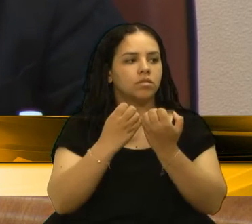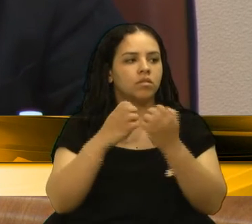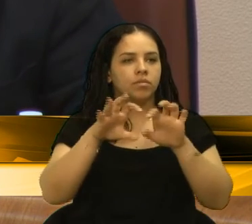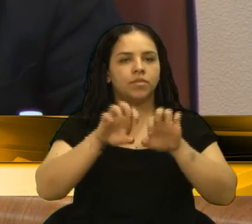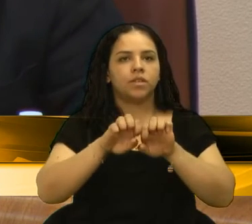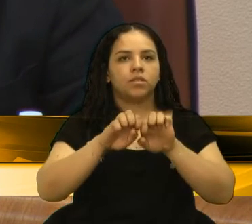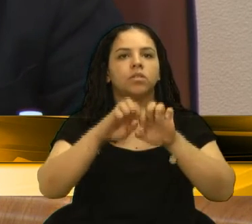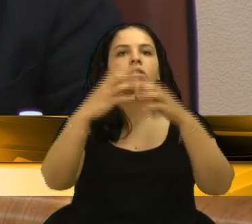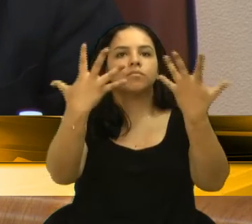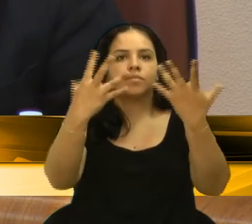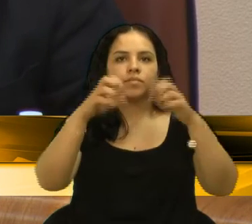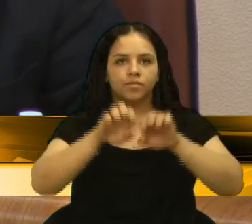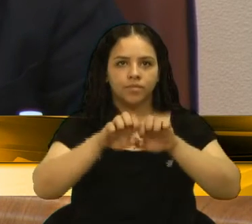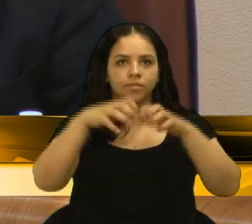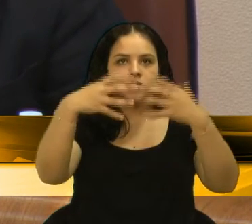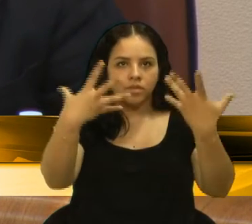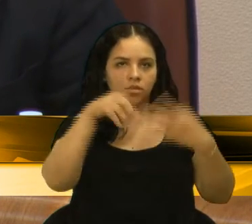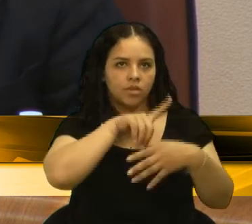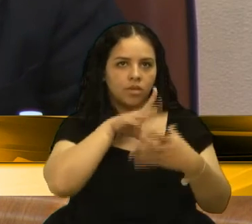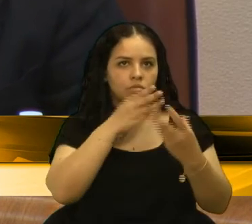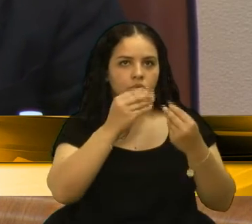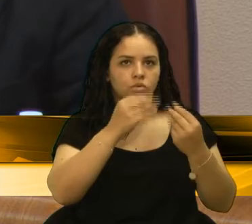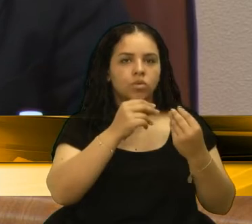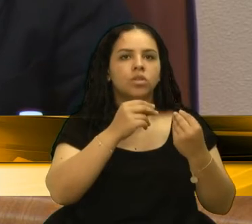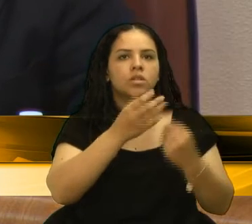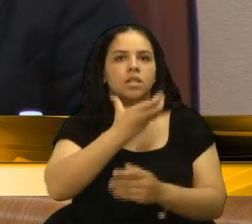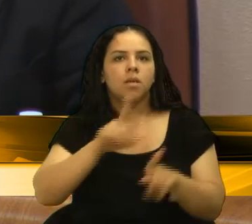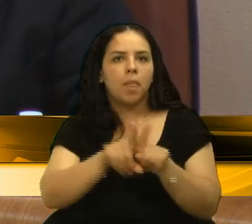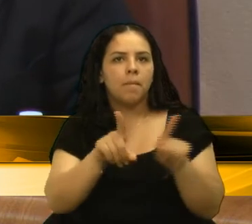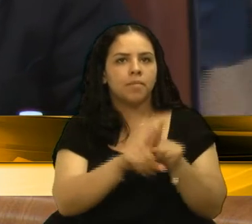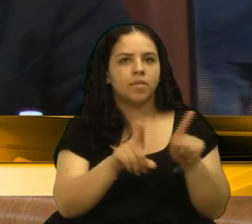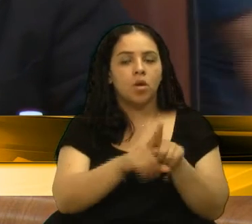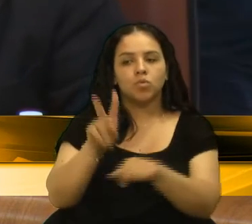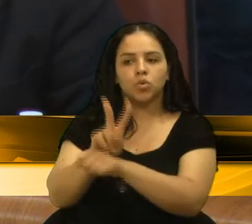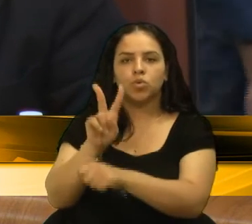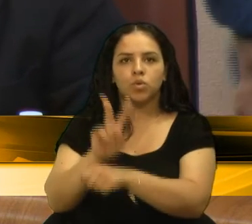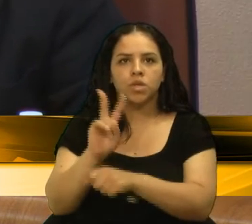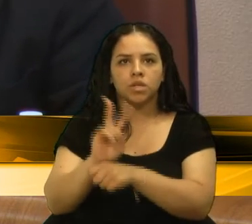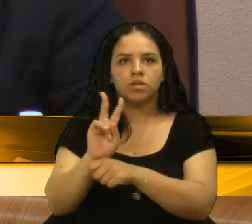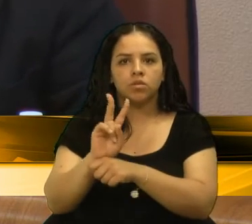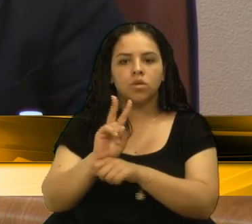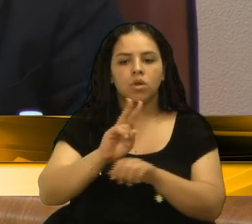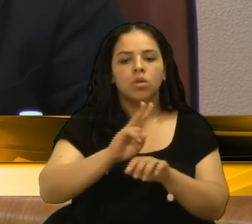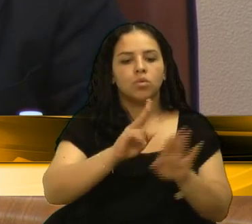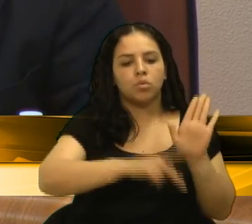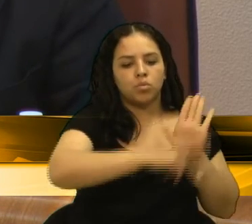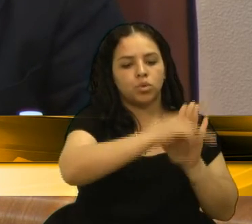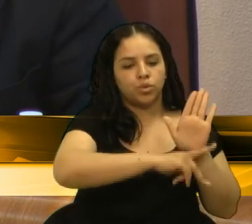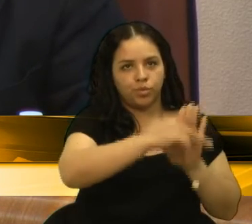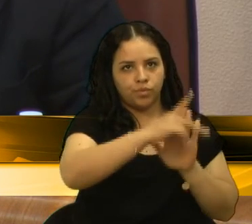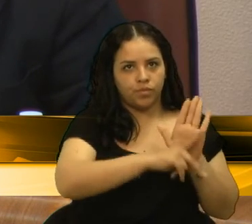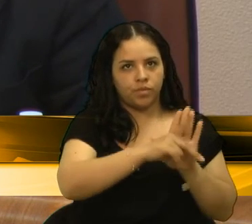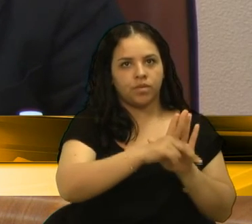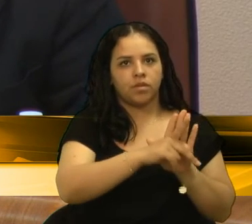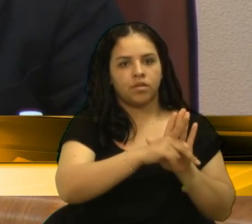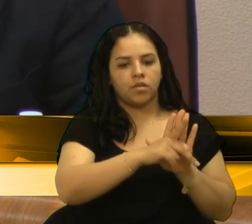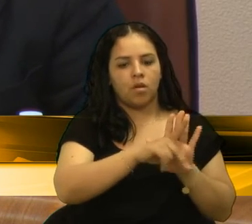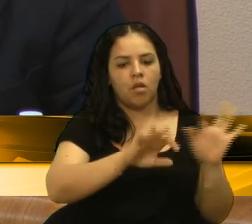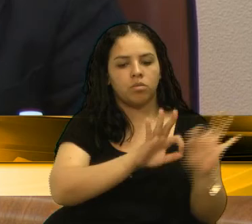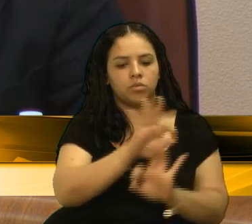Livro, infraestrutura de Natal, e tinha outras programações. Como eu estava cuidando pessoalmente dos trâmites do projeto da requalificação da Praça